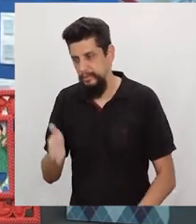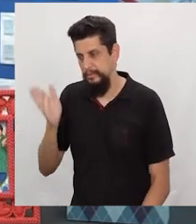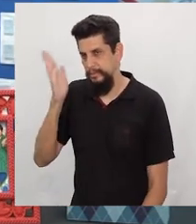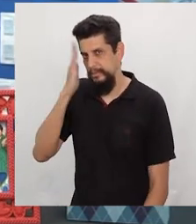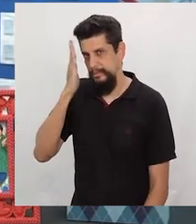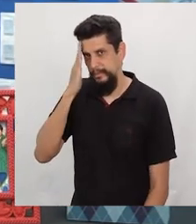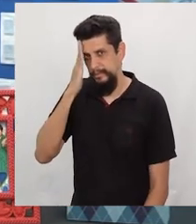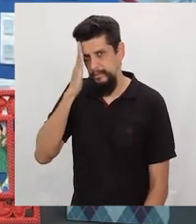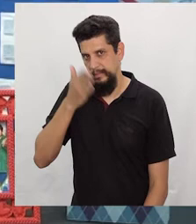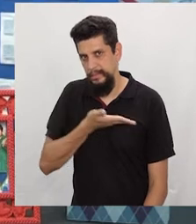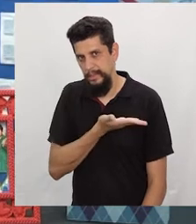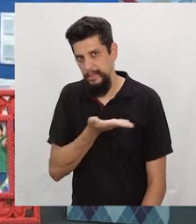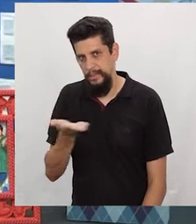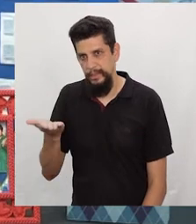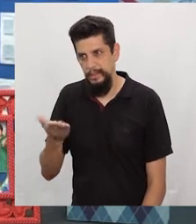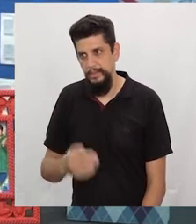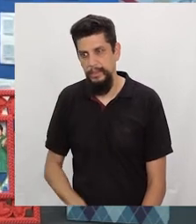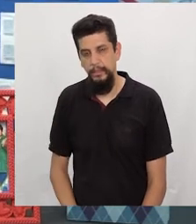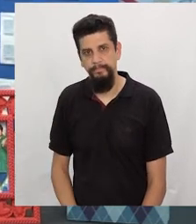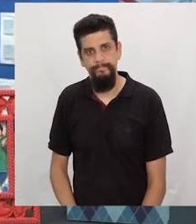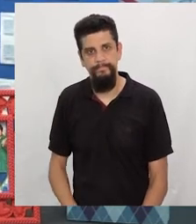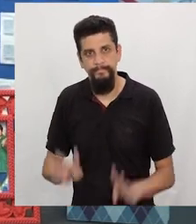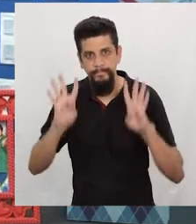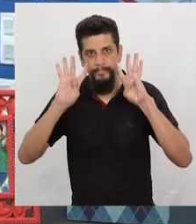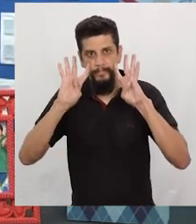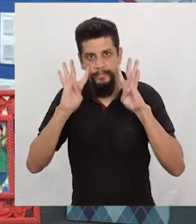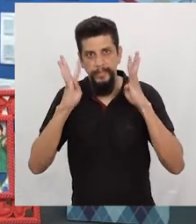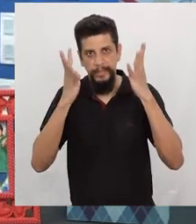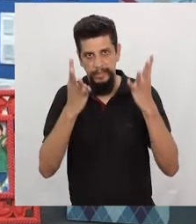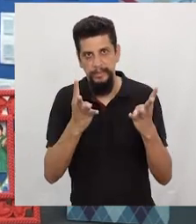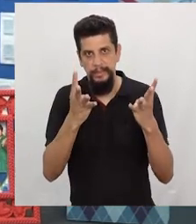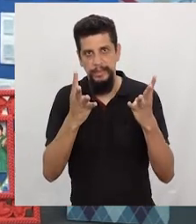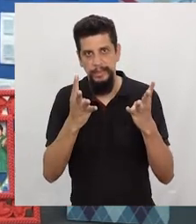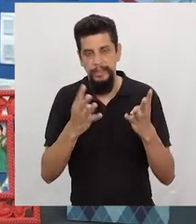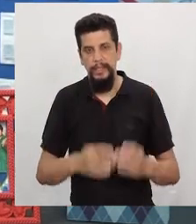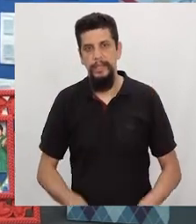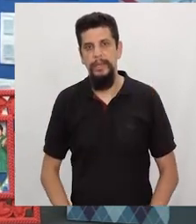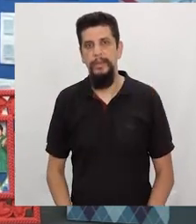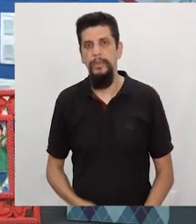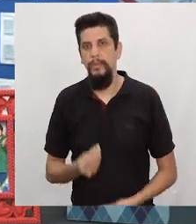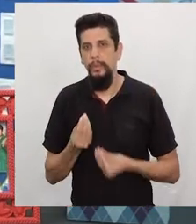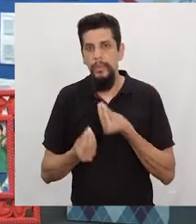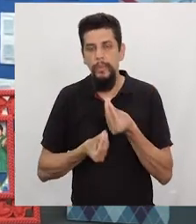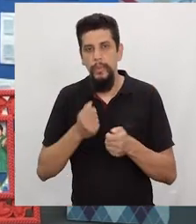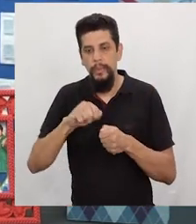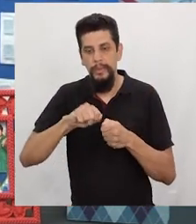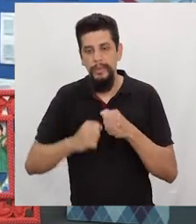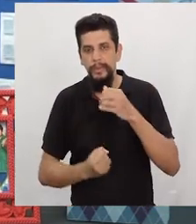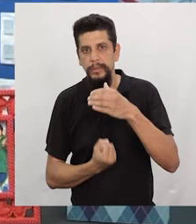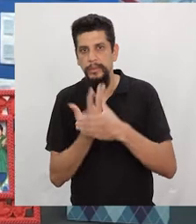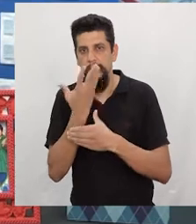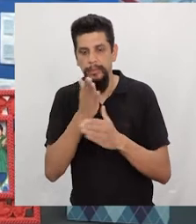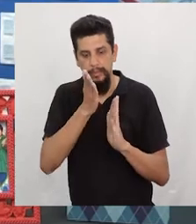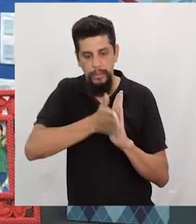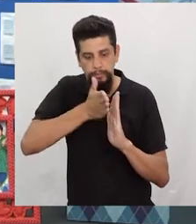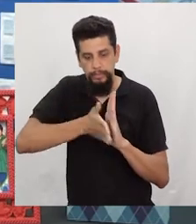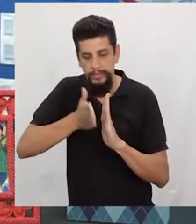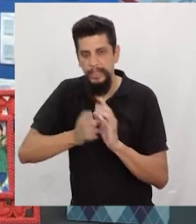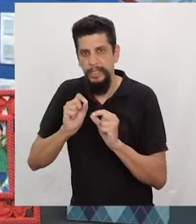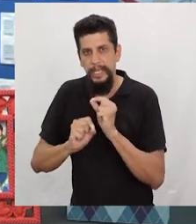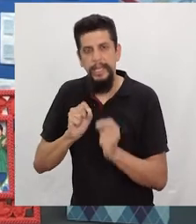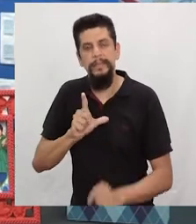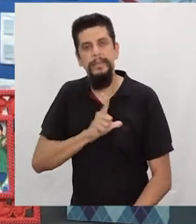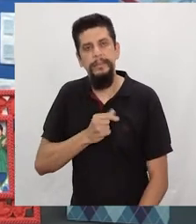que muitos de vocês estão ligadinhos aí nas séries. Como é que surgem as séries? Quem será que tem